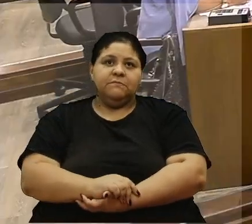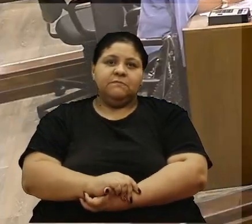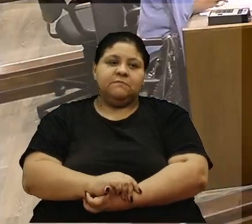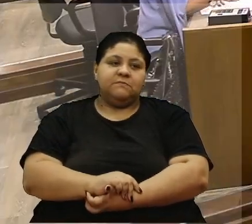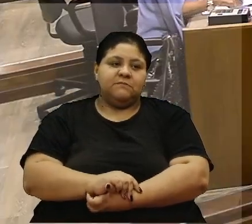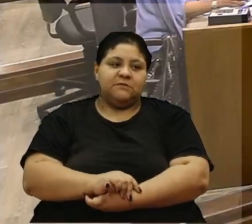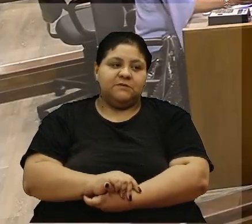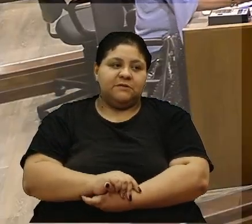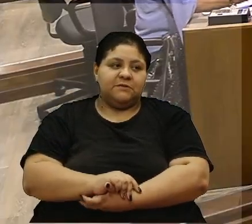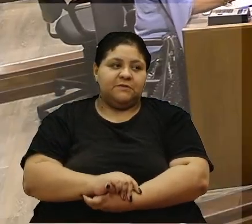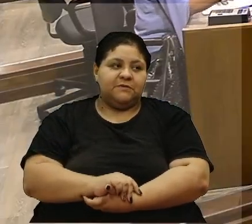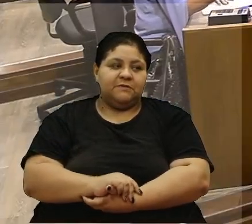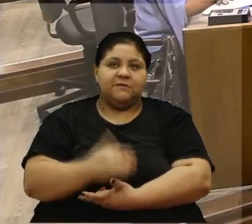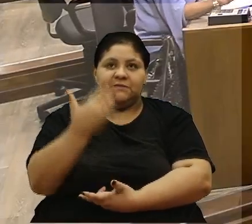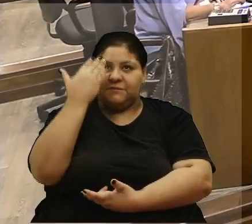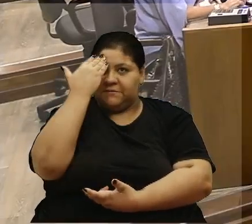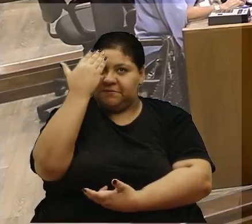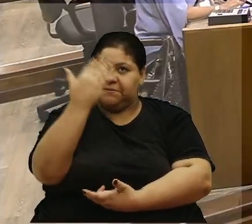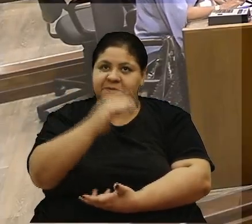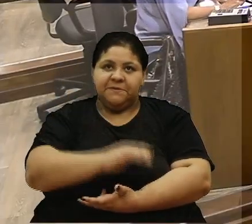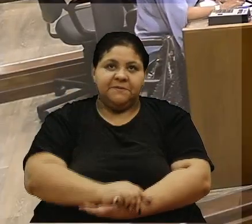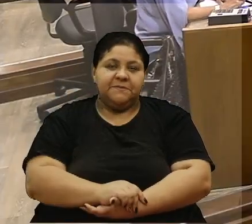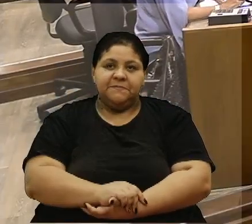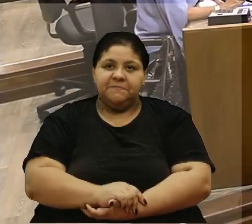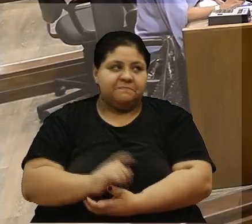presidente. Obrigado, vereador Rafael do Cristo Redentor. Com a palavra, a vereadora